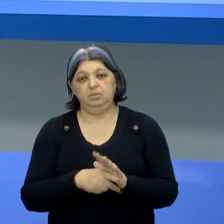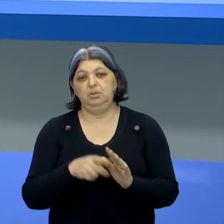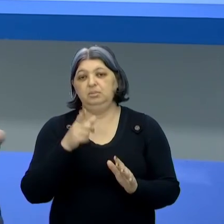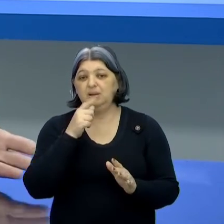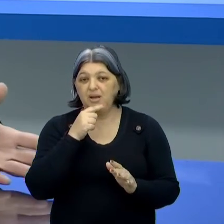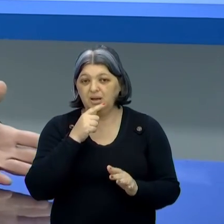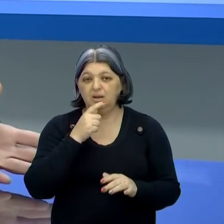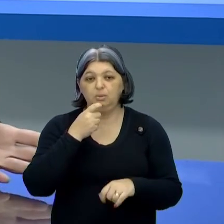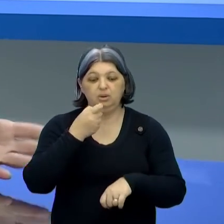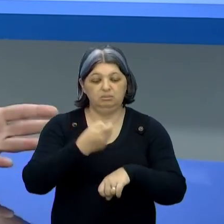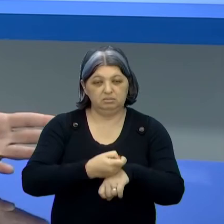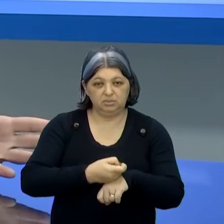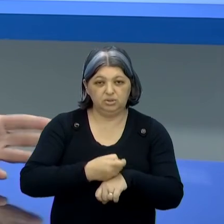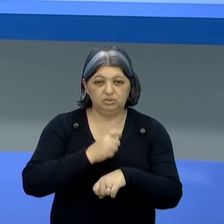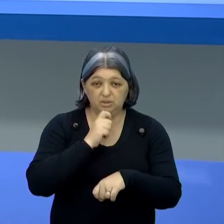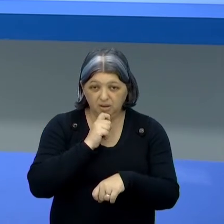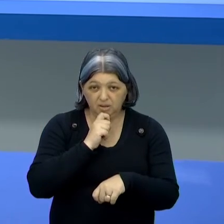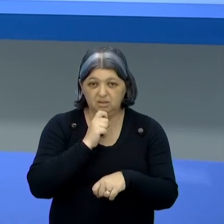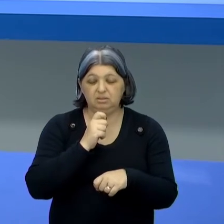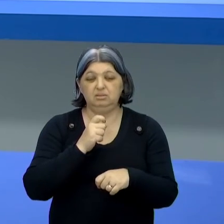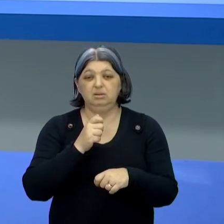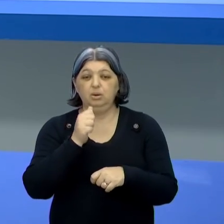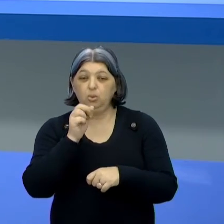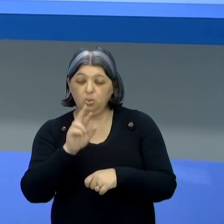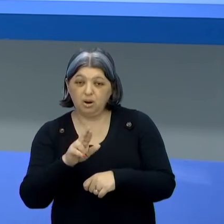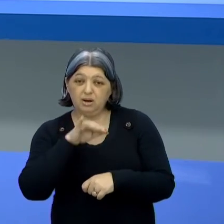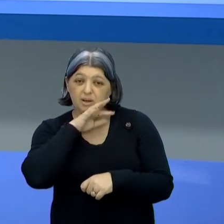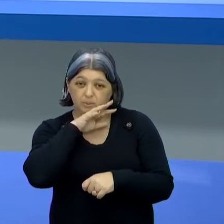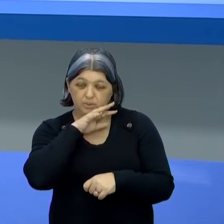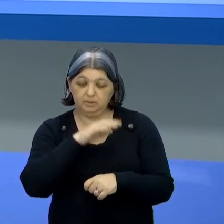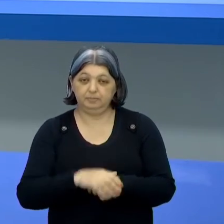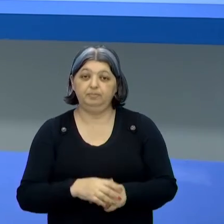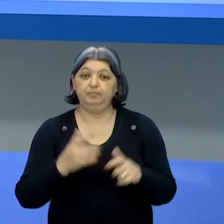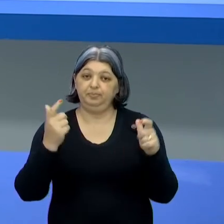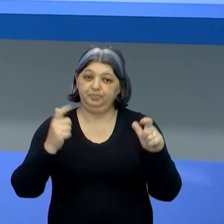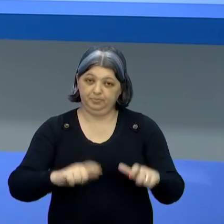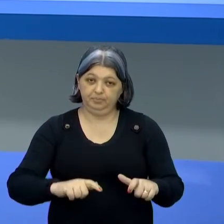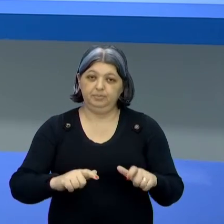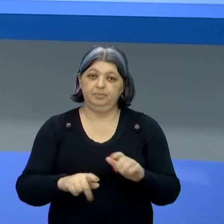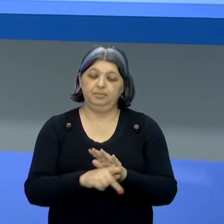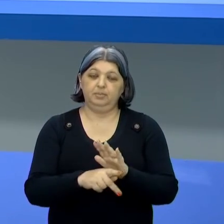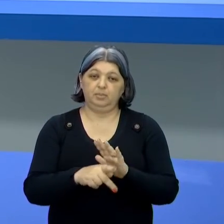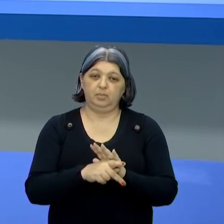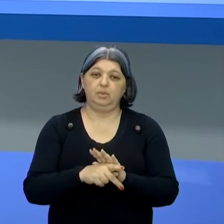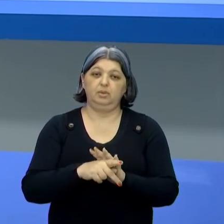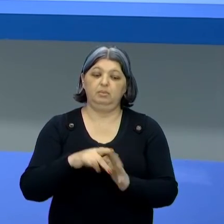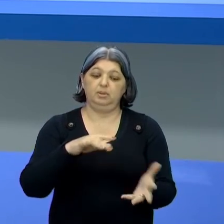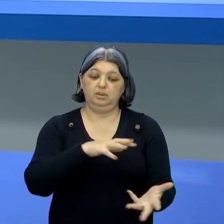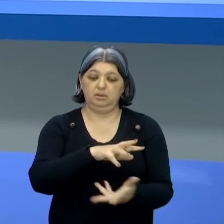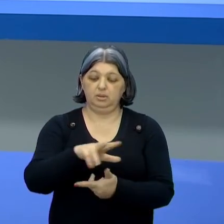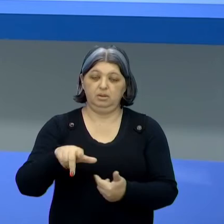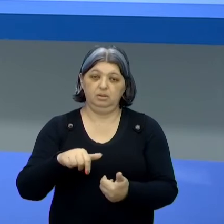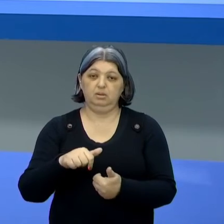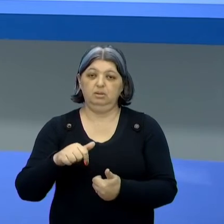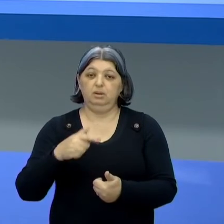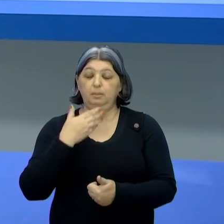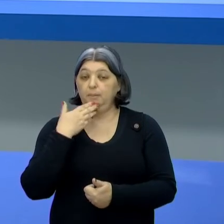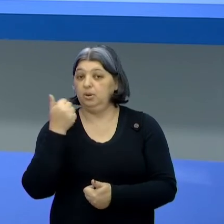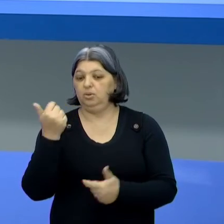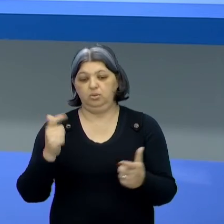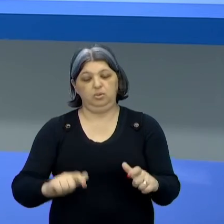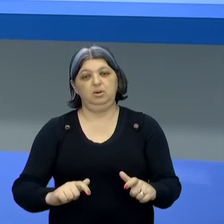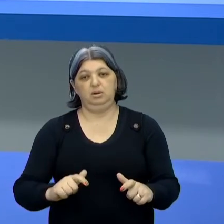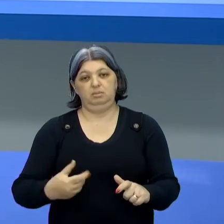atmosfera é rarefeito, né? Nós temos a melhor casa das galáxias e estamos destruindo ela,